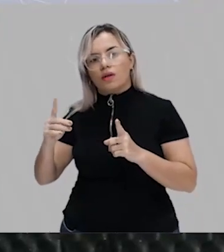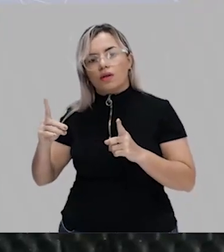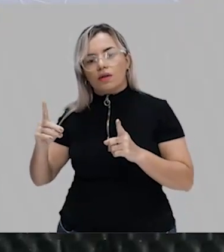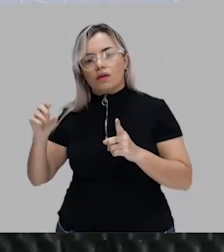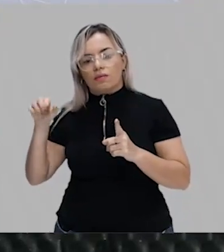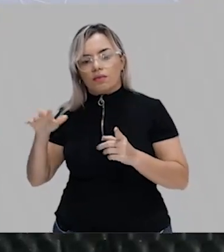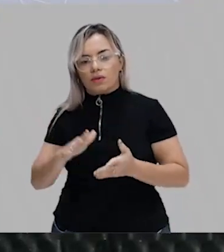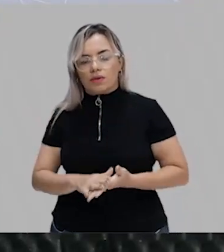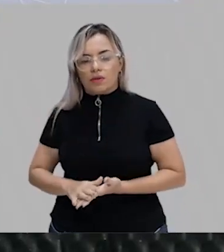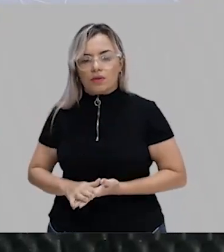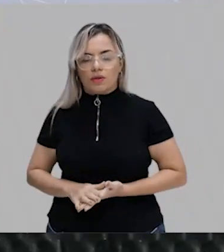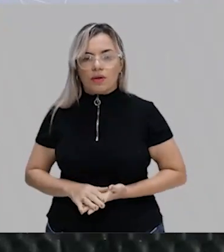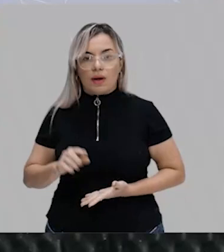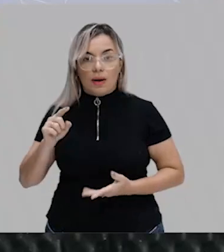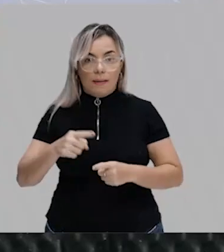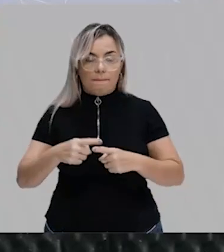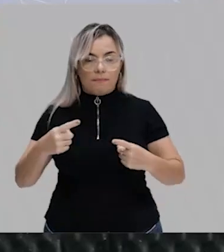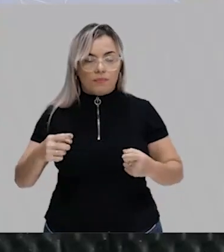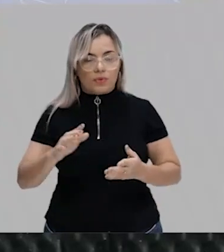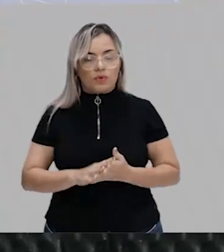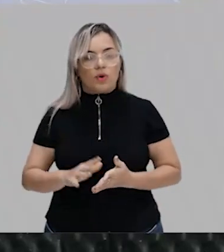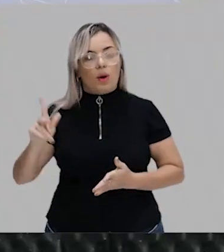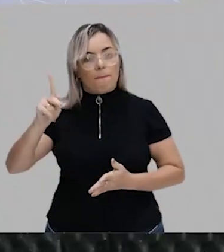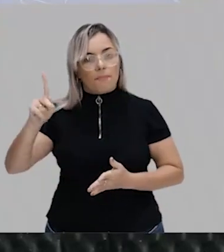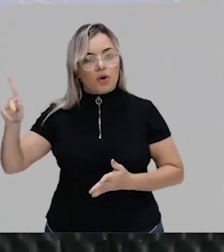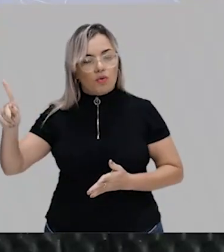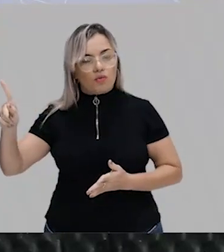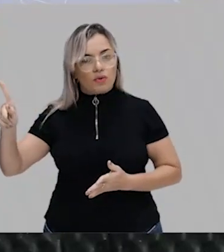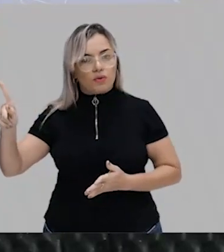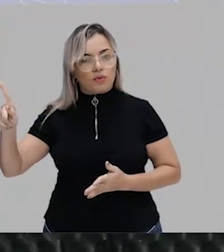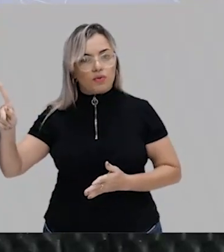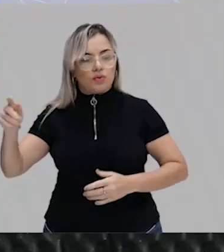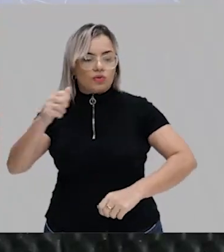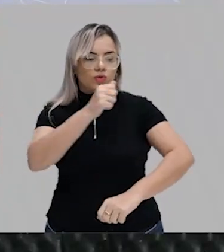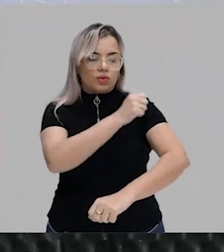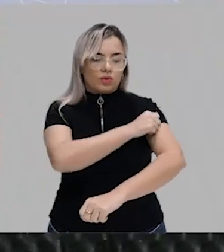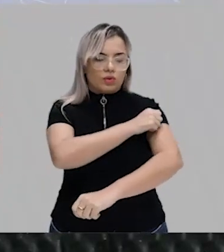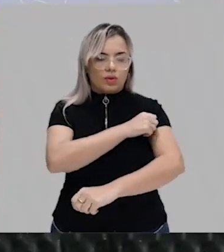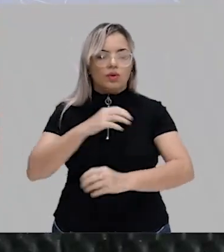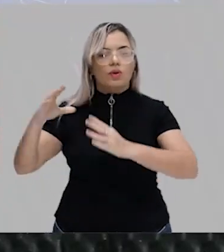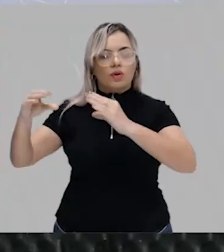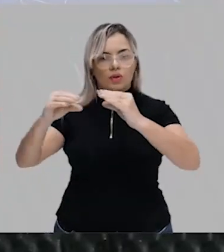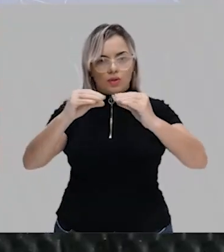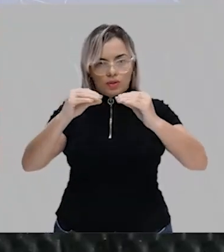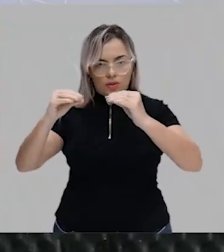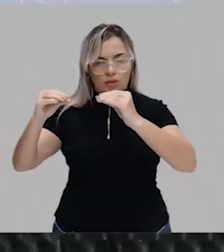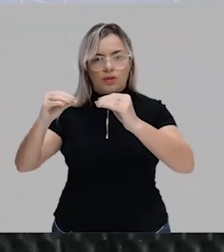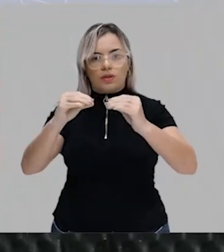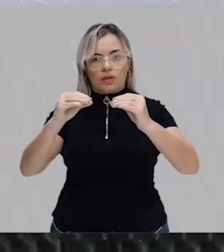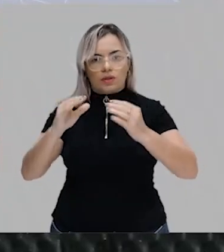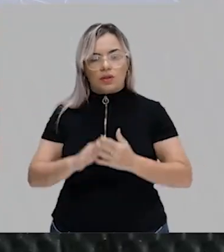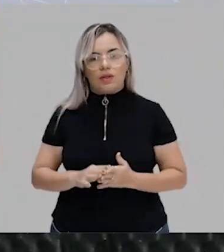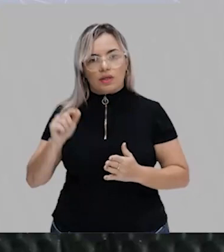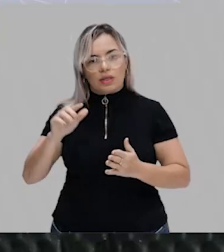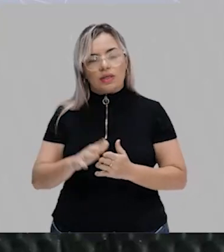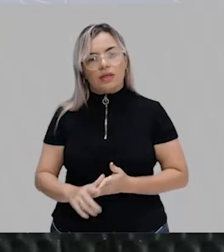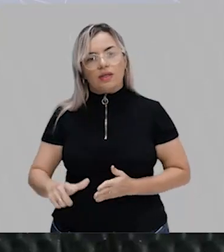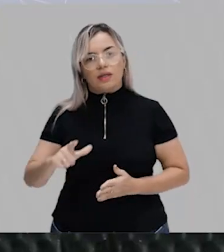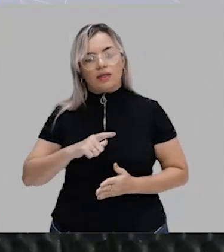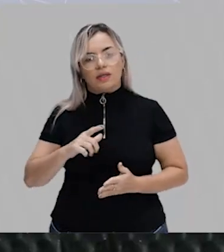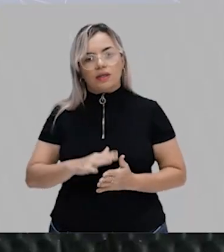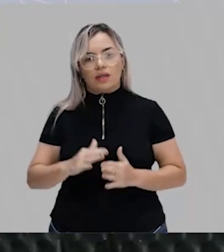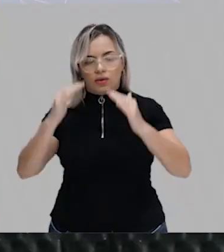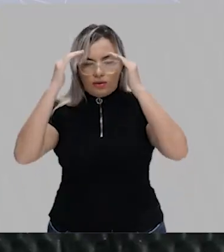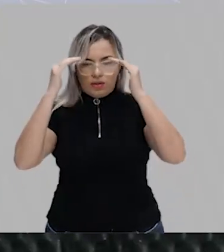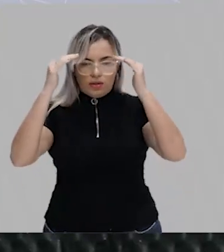aqui se trata de uma professor, né, de uma professora e de um aluno. Então, há uma certa hierarquia, há